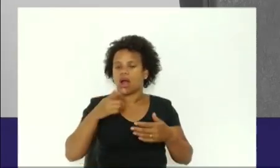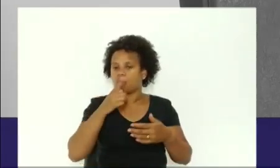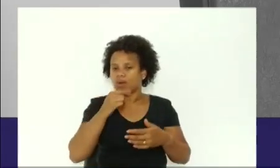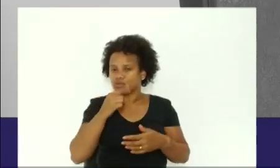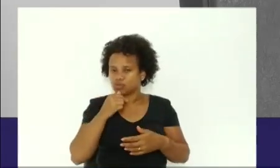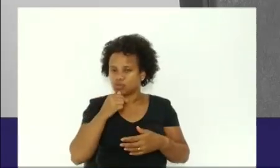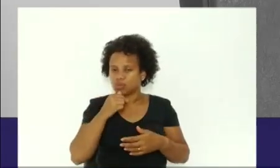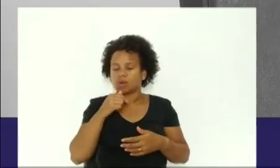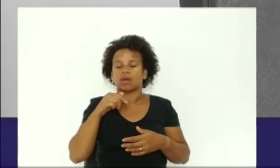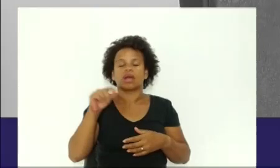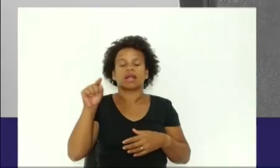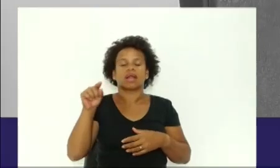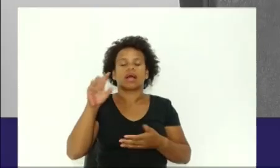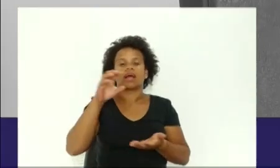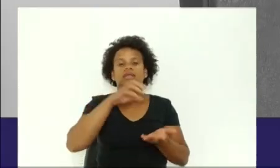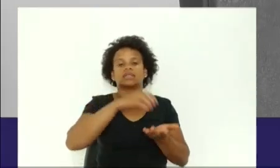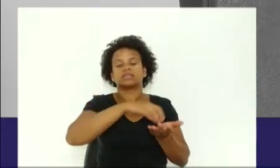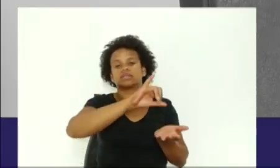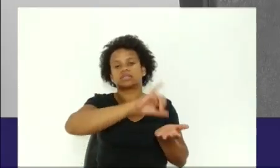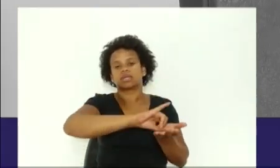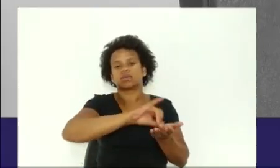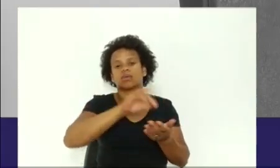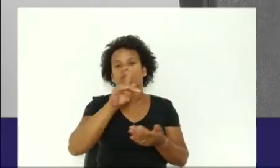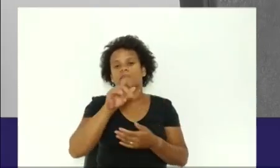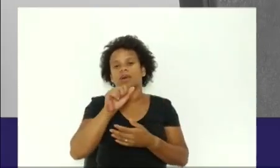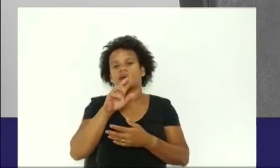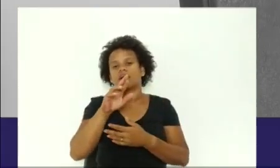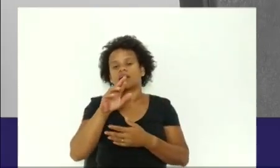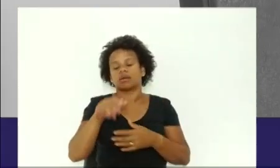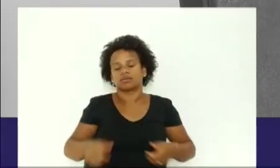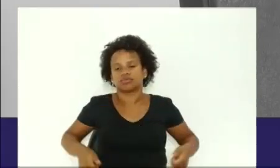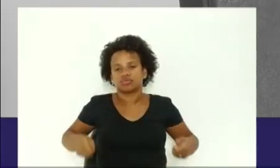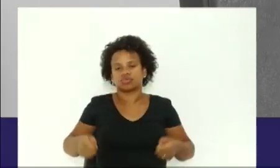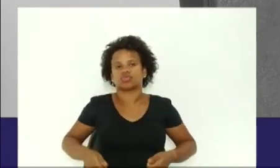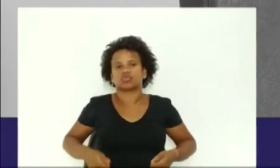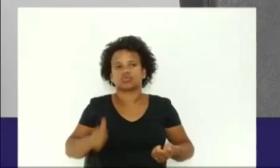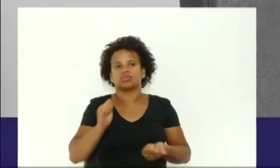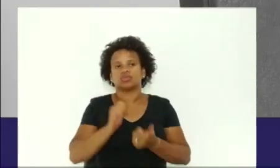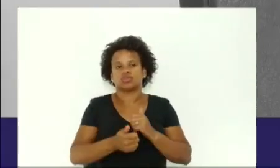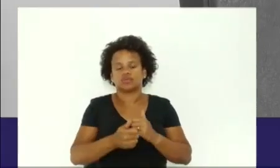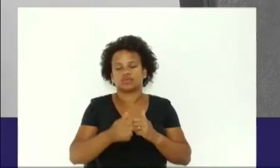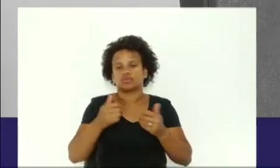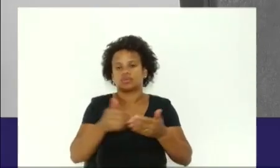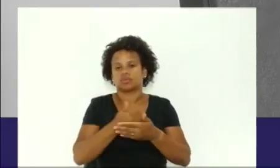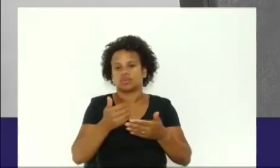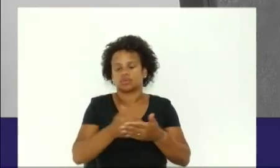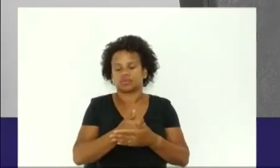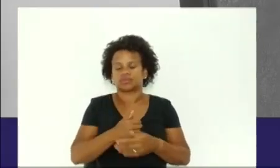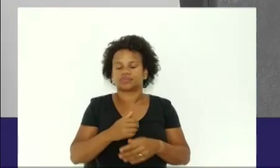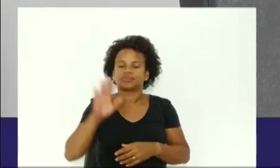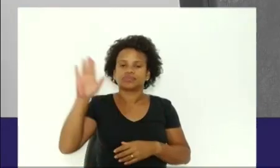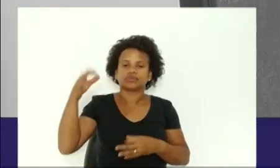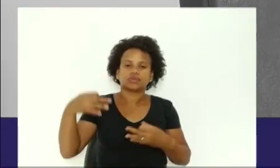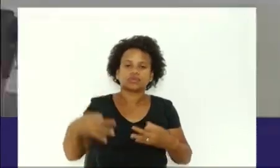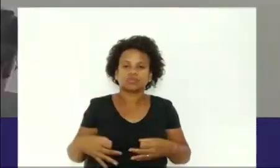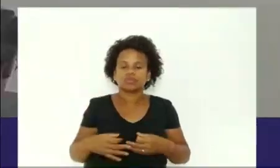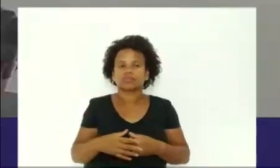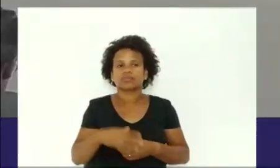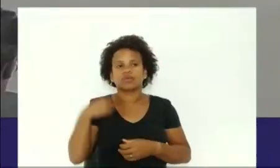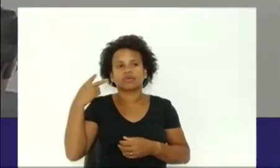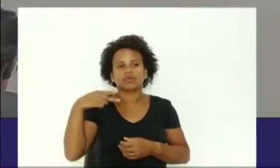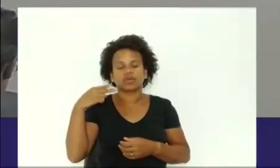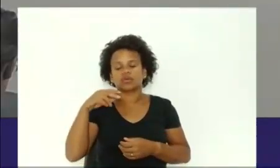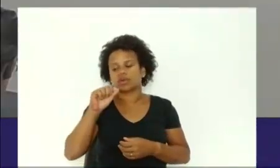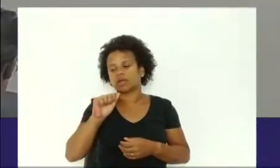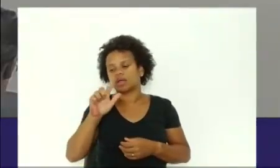localizado no Centro Paradesportivo de Botucatu. Questão de ordem, senhor presidente. Tem a palavra, pela ordem, vereador